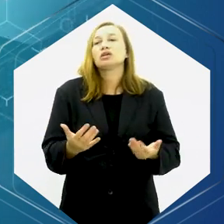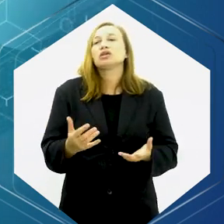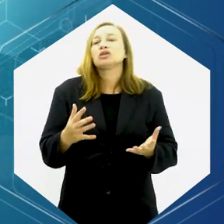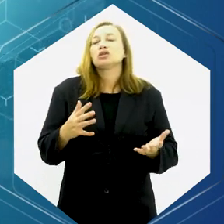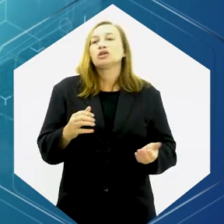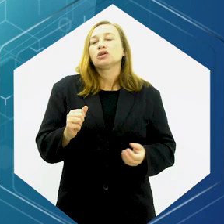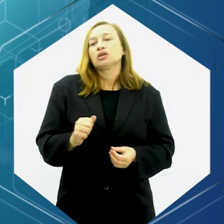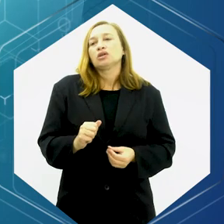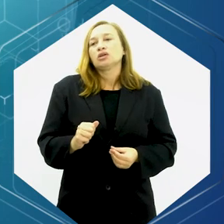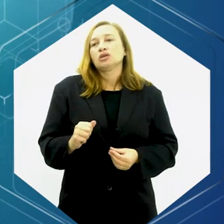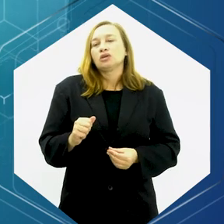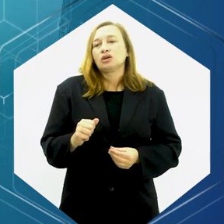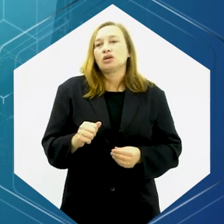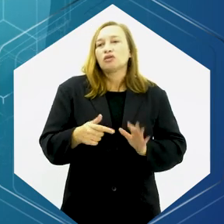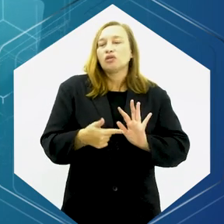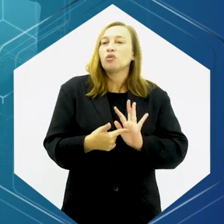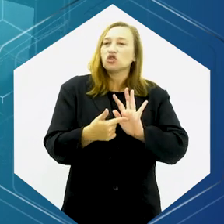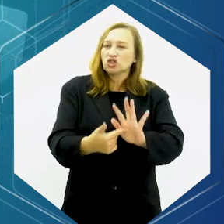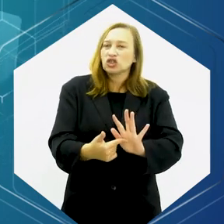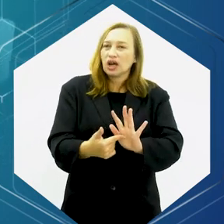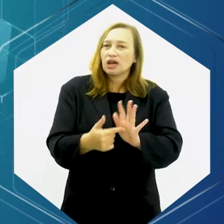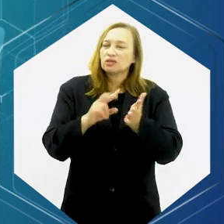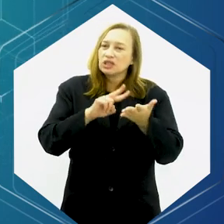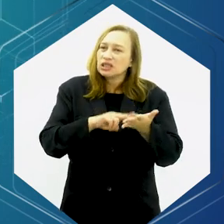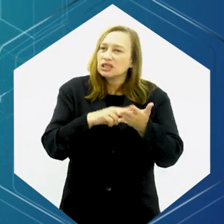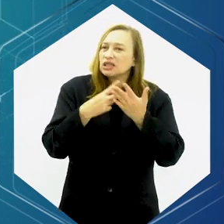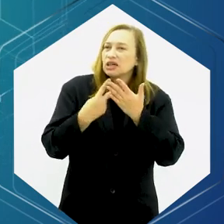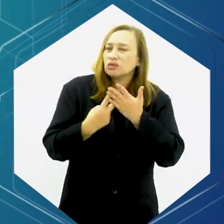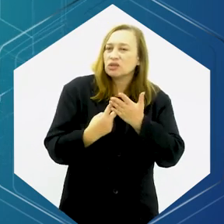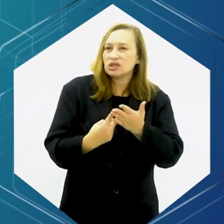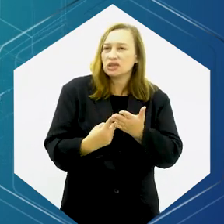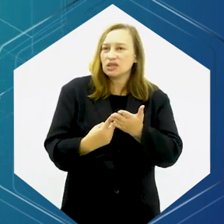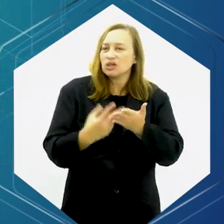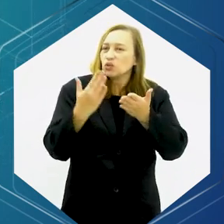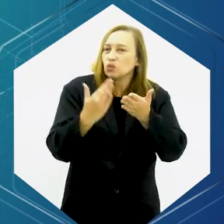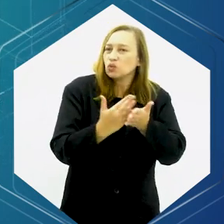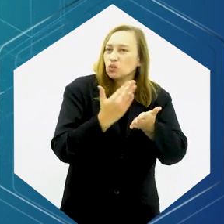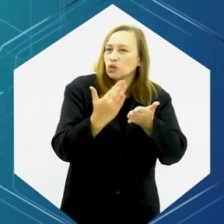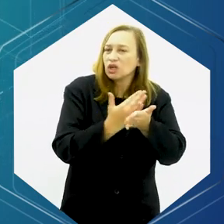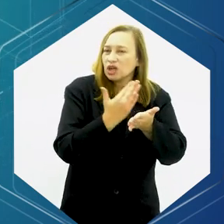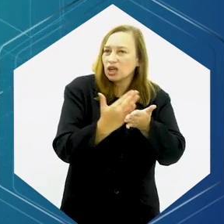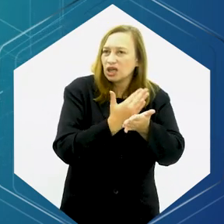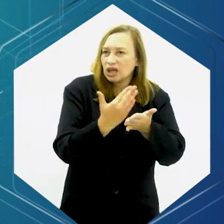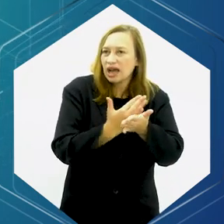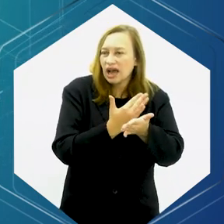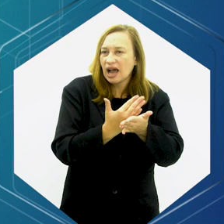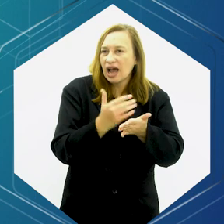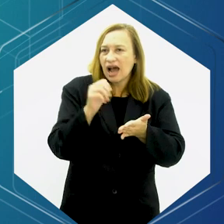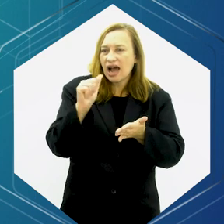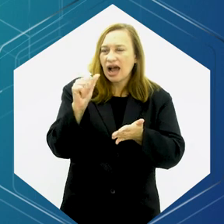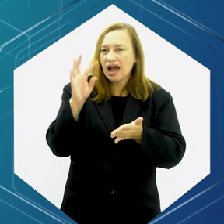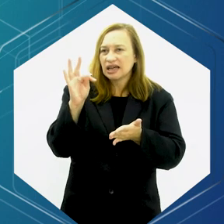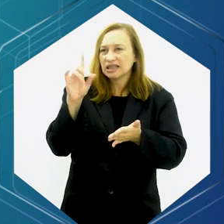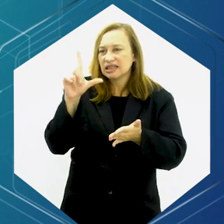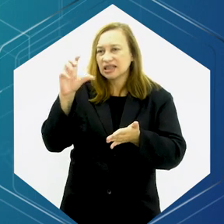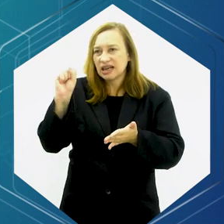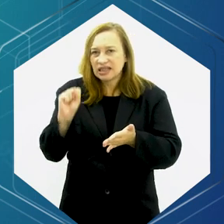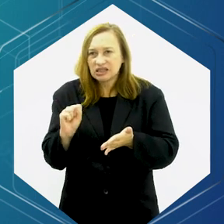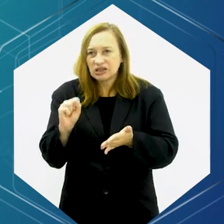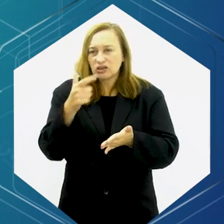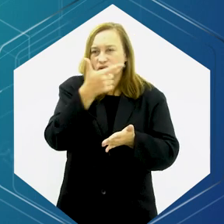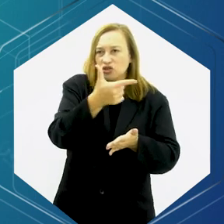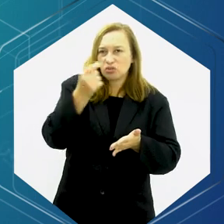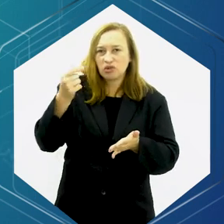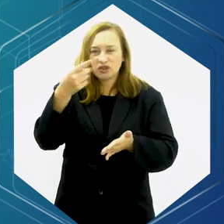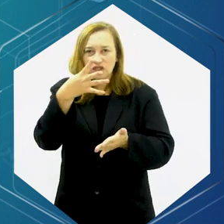trazida né no atlas mundial da obesidade que foi inclusive traduzido ah pro portuguê no no no Atlas